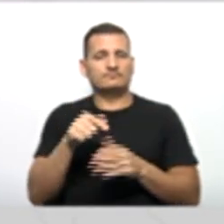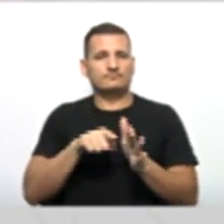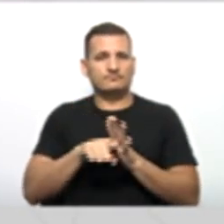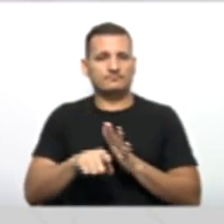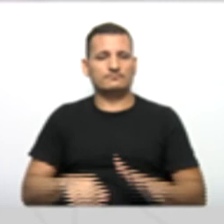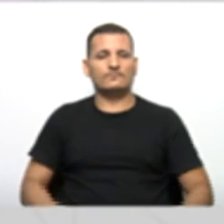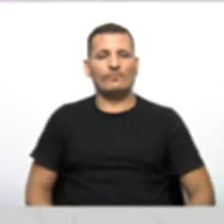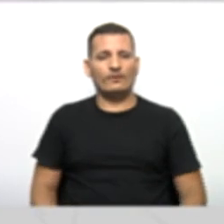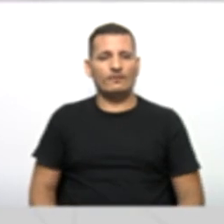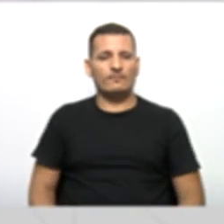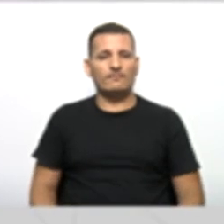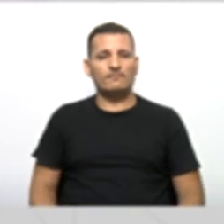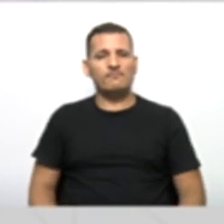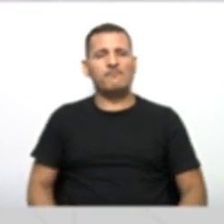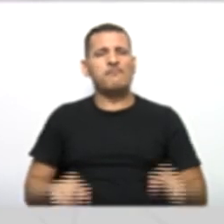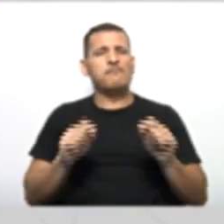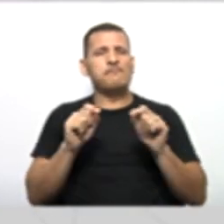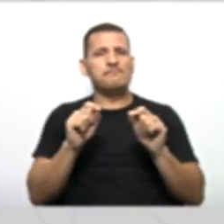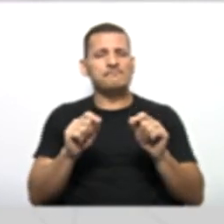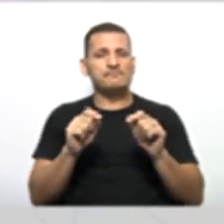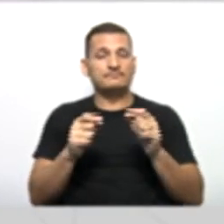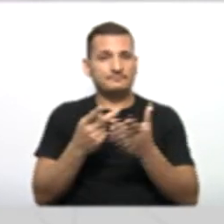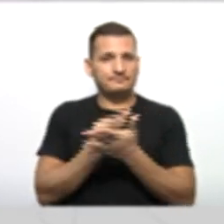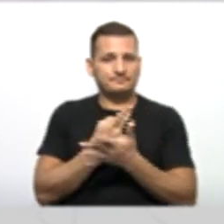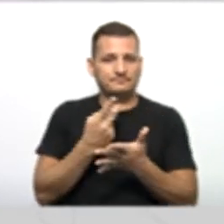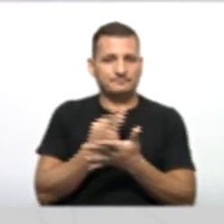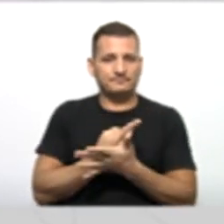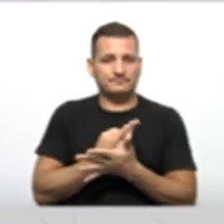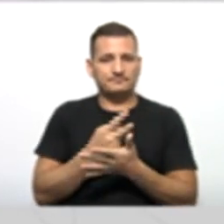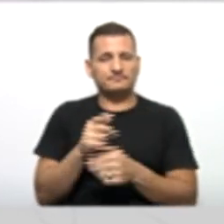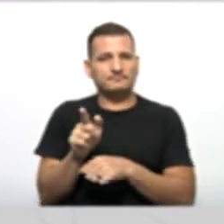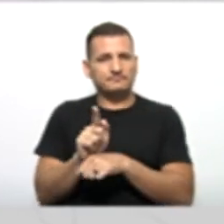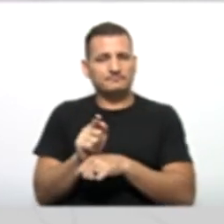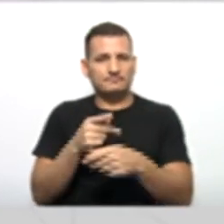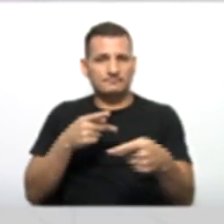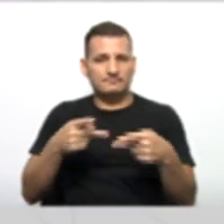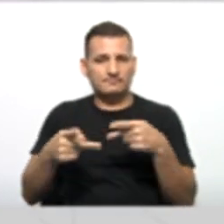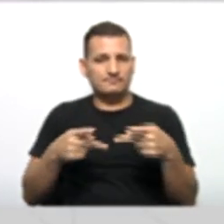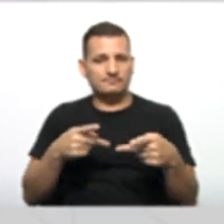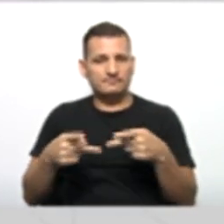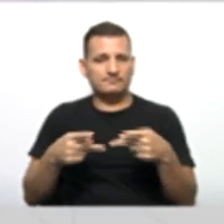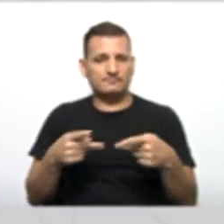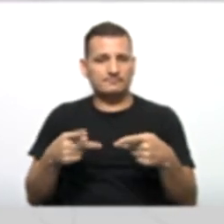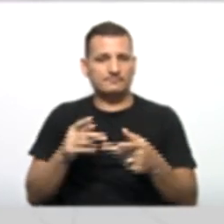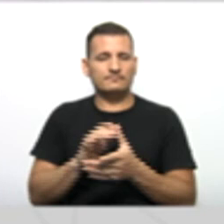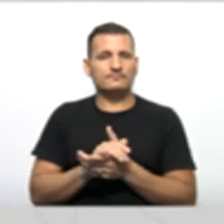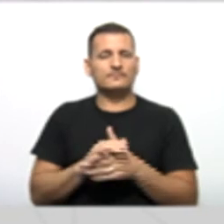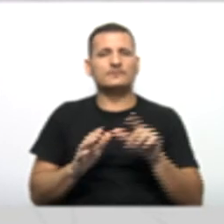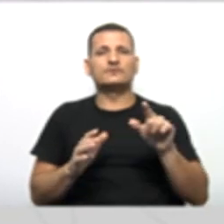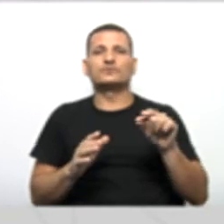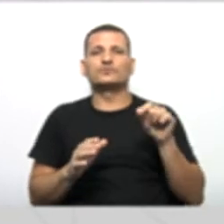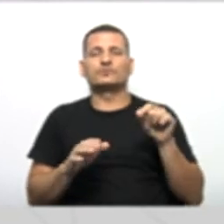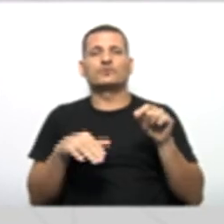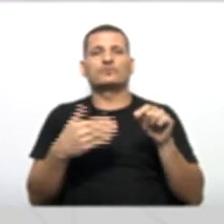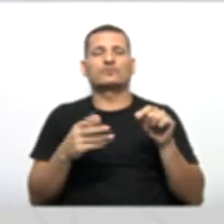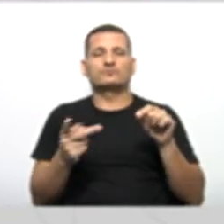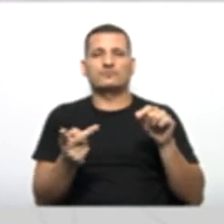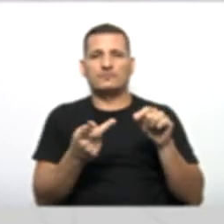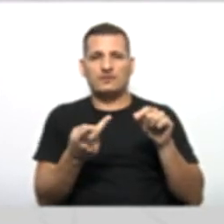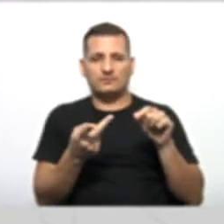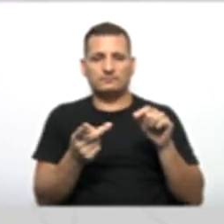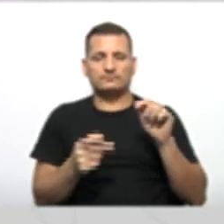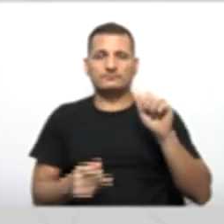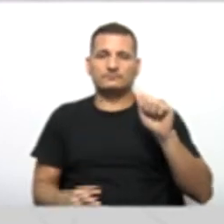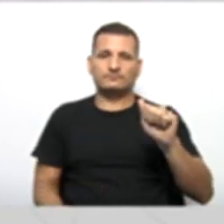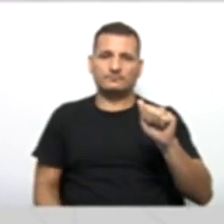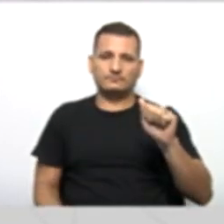7. No que se refere aos erros cometidos no gerenciamento de projetos, marque a alternativa incorreta. Letra